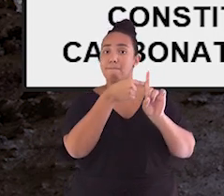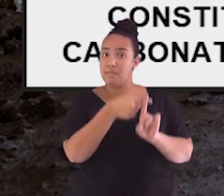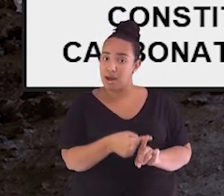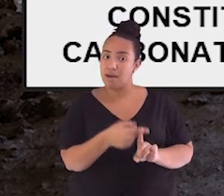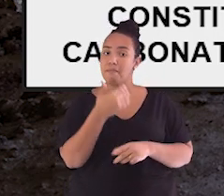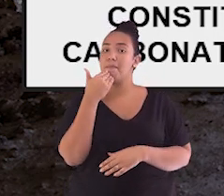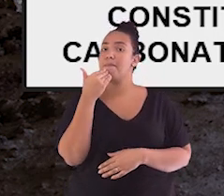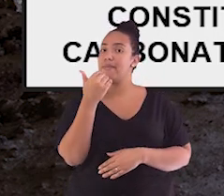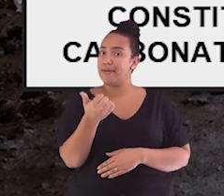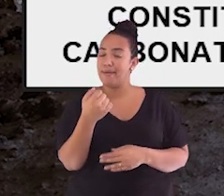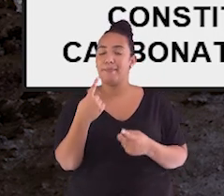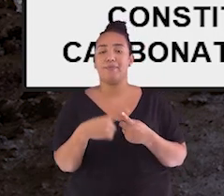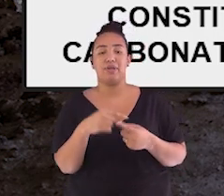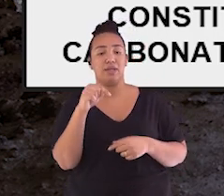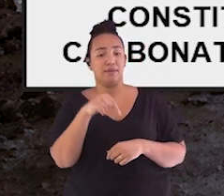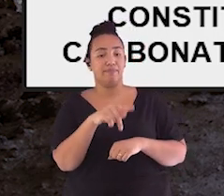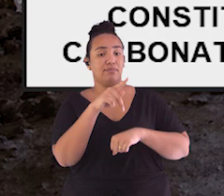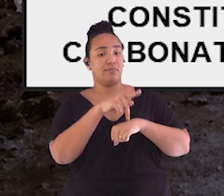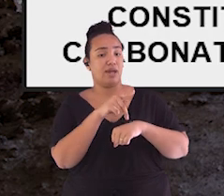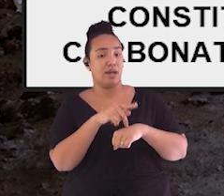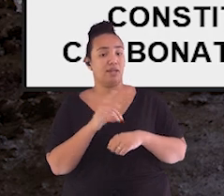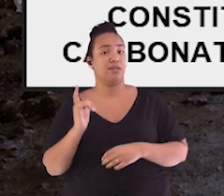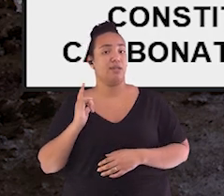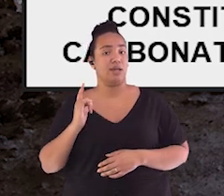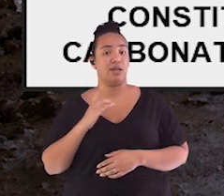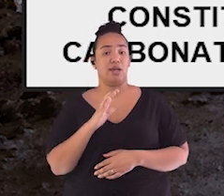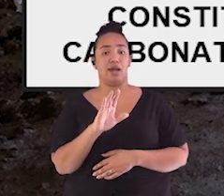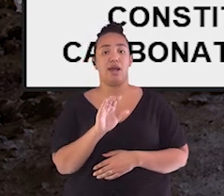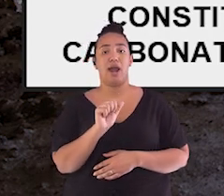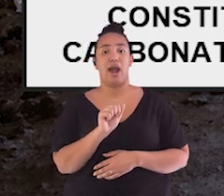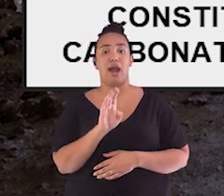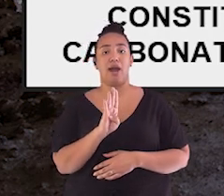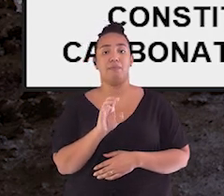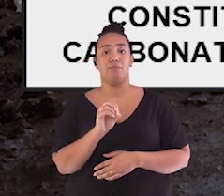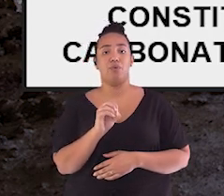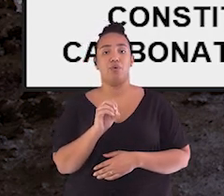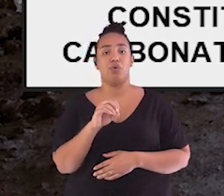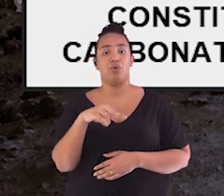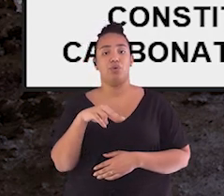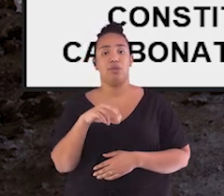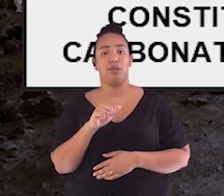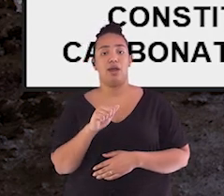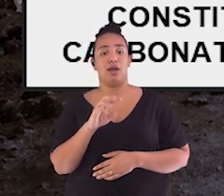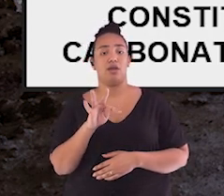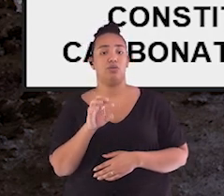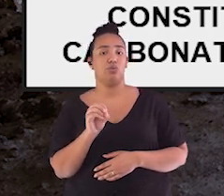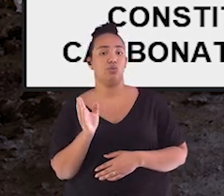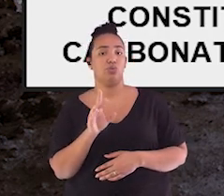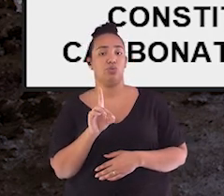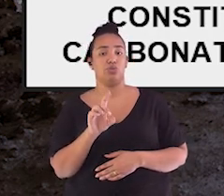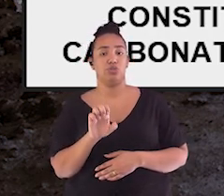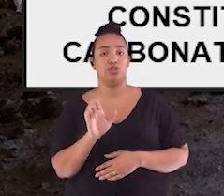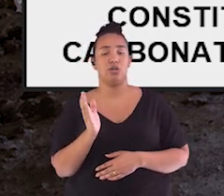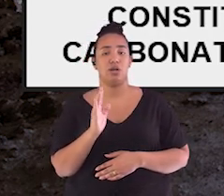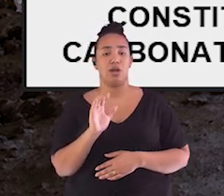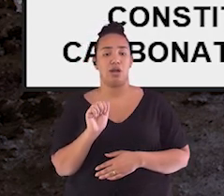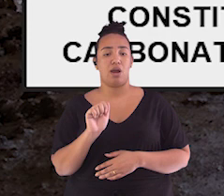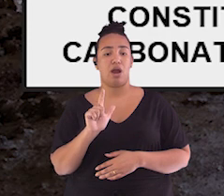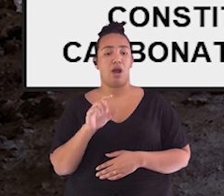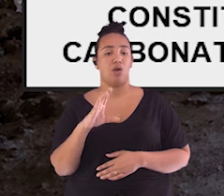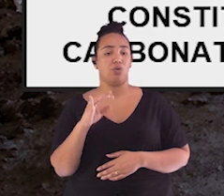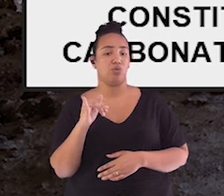sedimentar constituída por carbonato de cálcio, que na maioria das vezes são formadas pelo acúmulo de